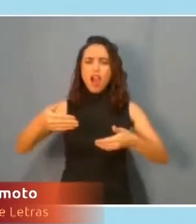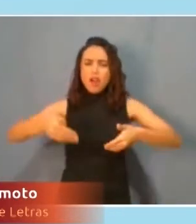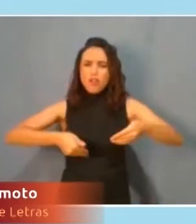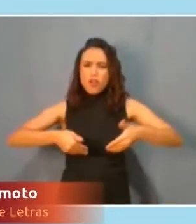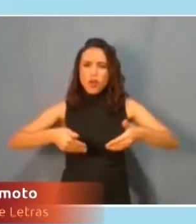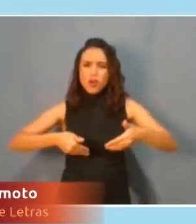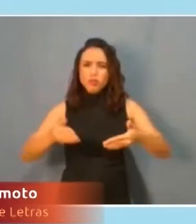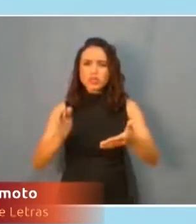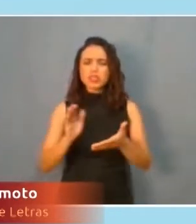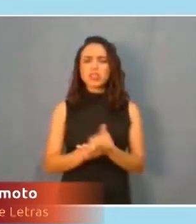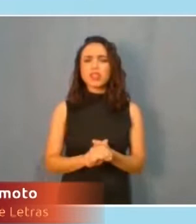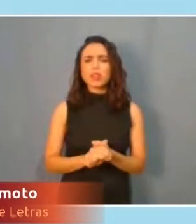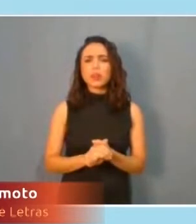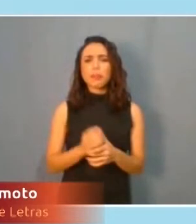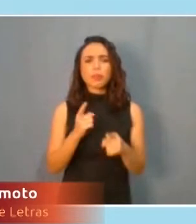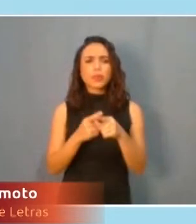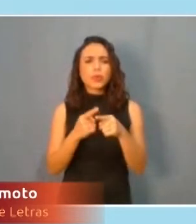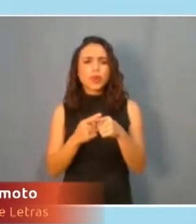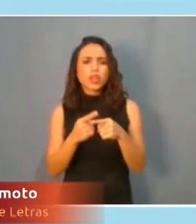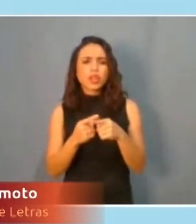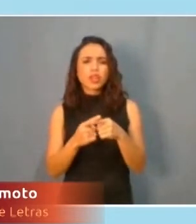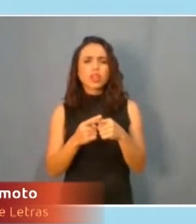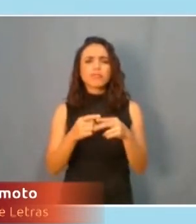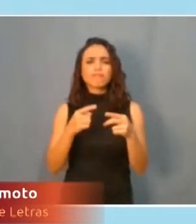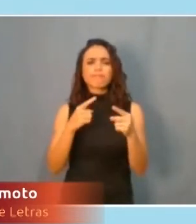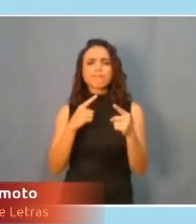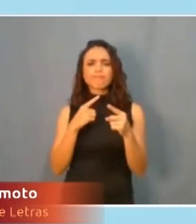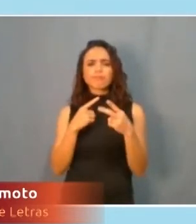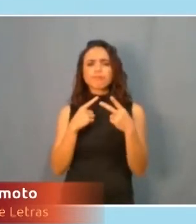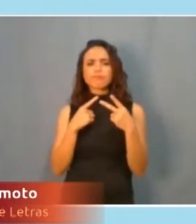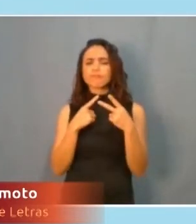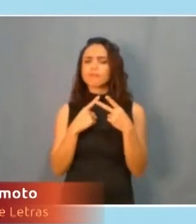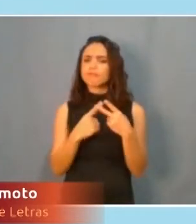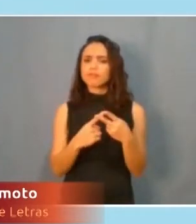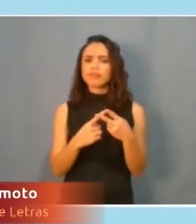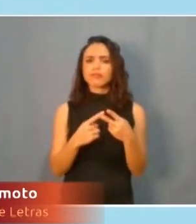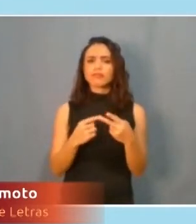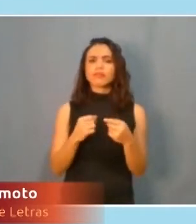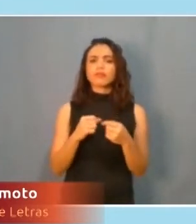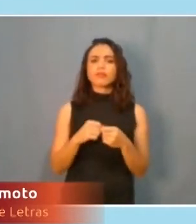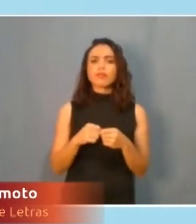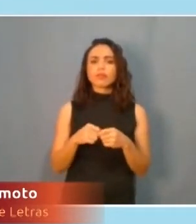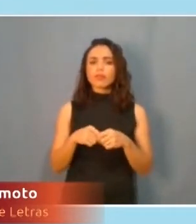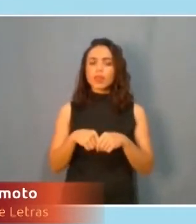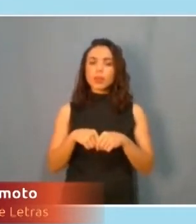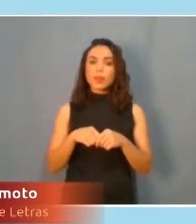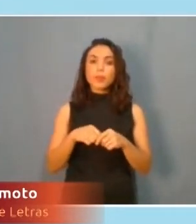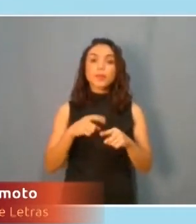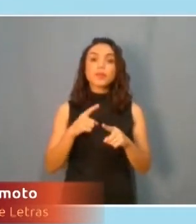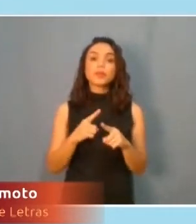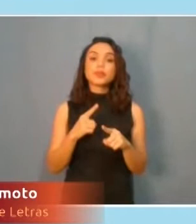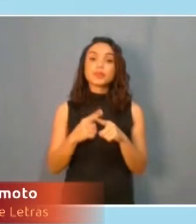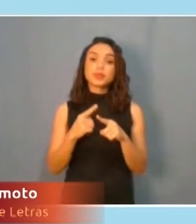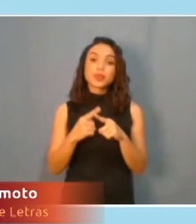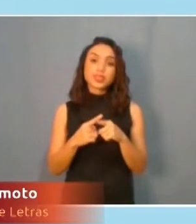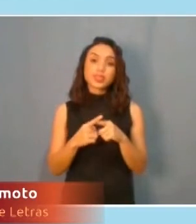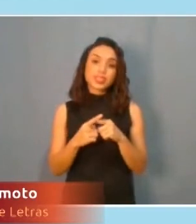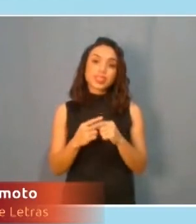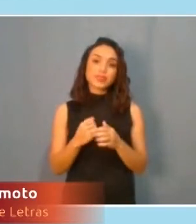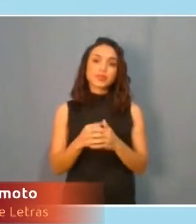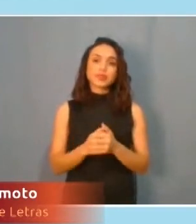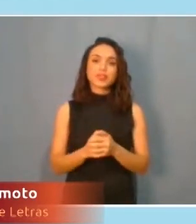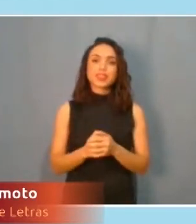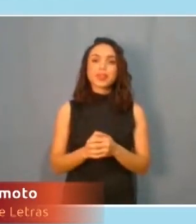um pouco mais de 10 milhões para agora 19 milhões em 2020. Vou dar a palavra primeiro para a Nathalie, depois eu passo para o